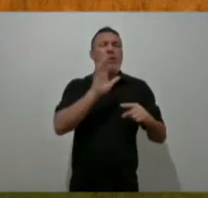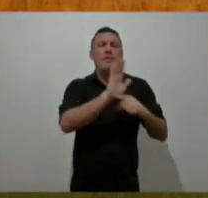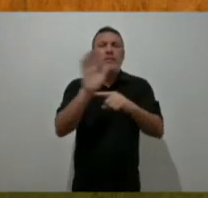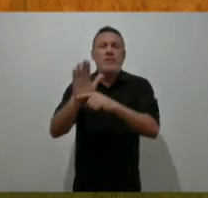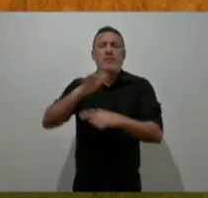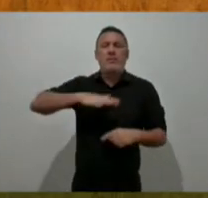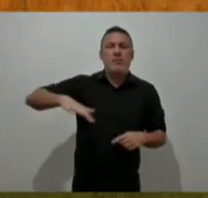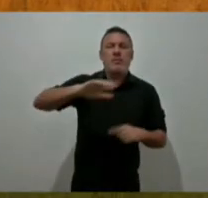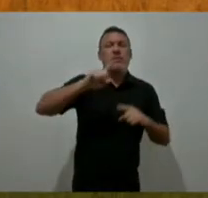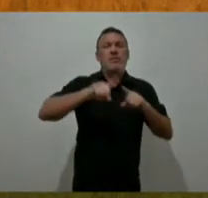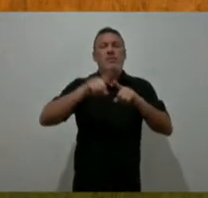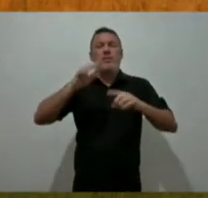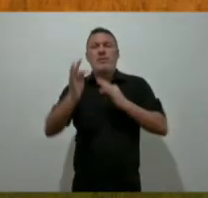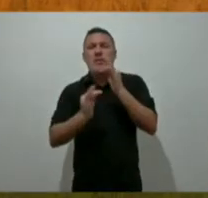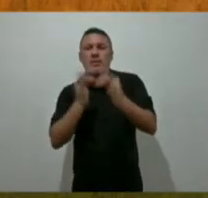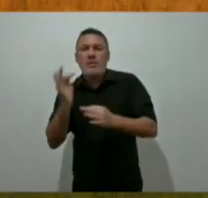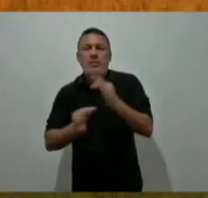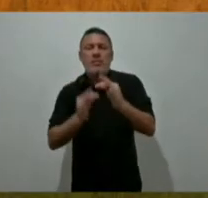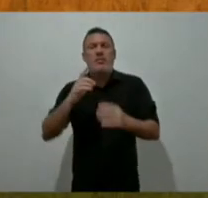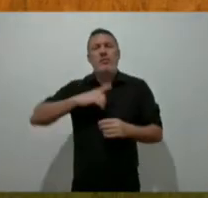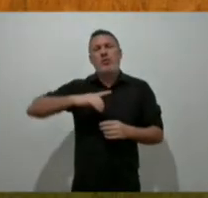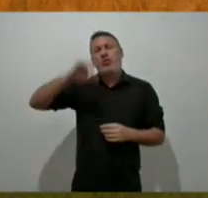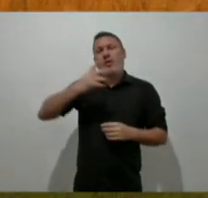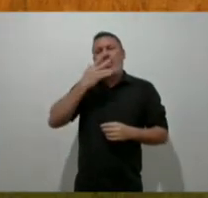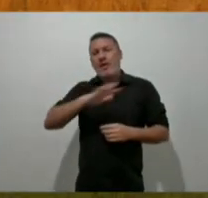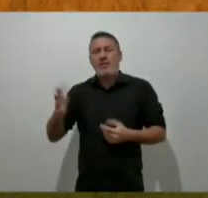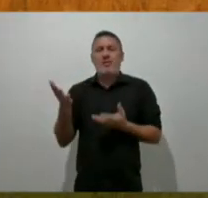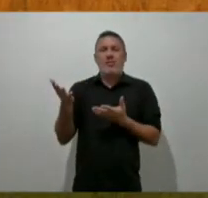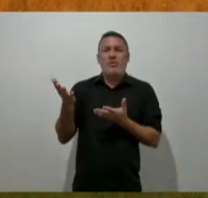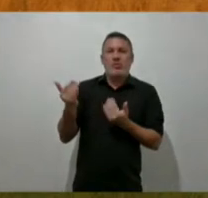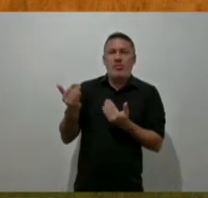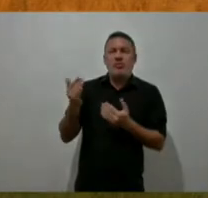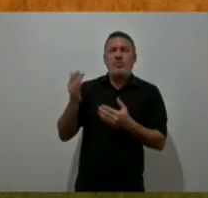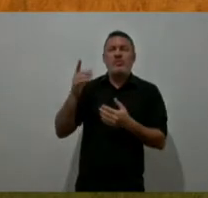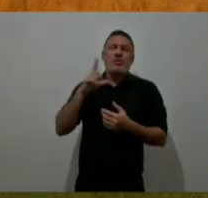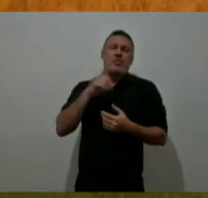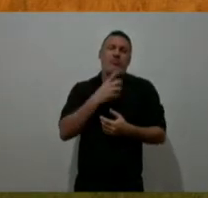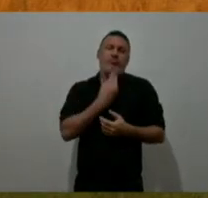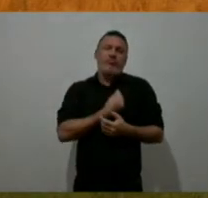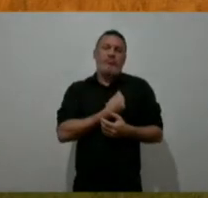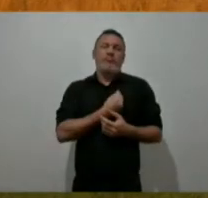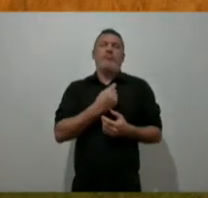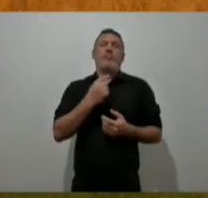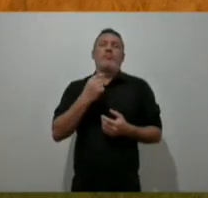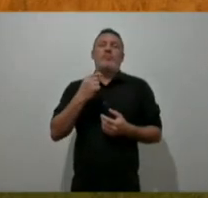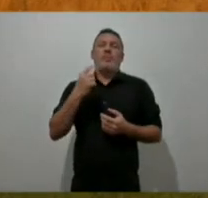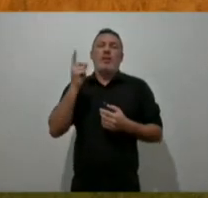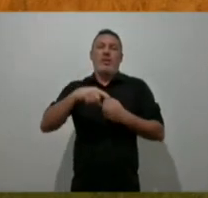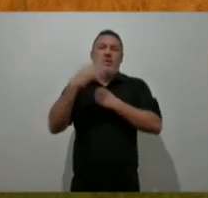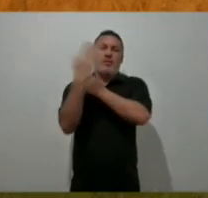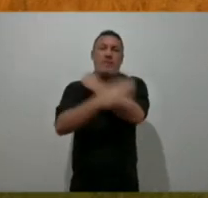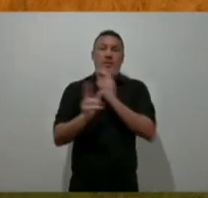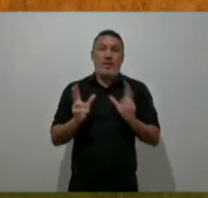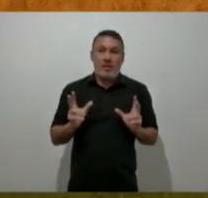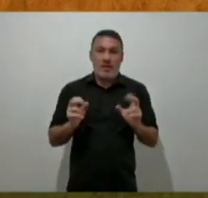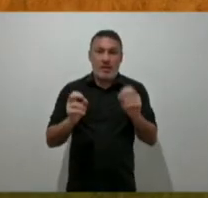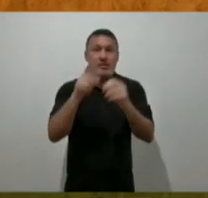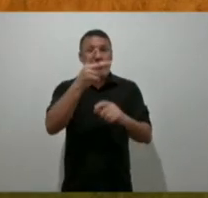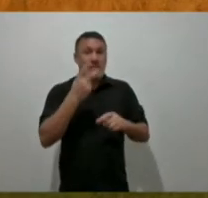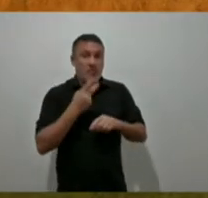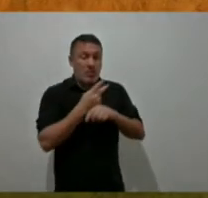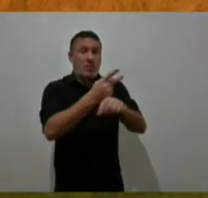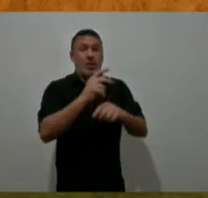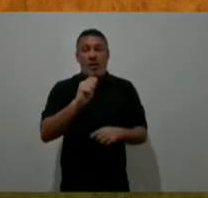digno às crianças e adolescentes na luta contra o câncer. Saiba mais sobre a ACACE em